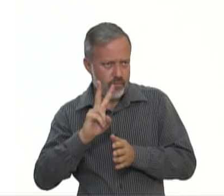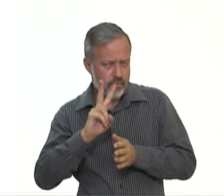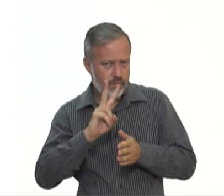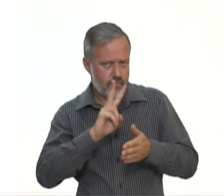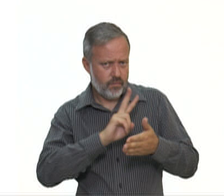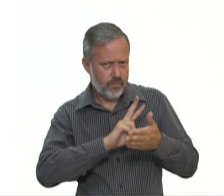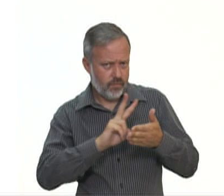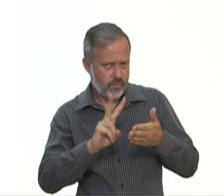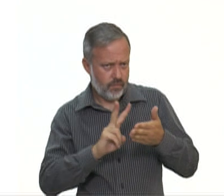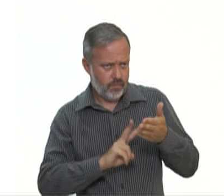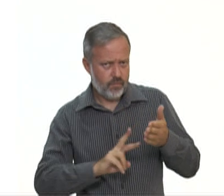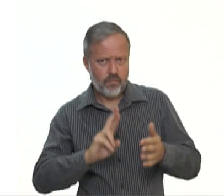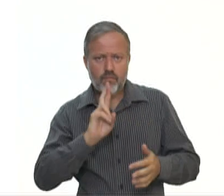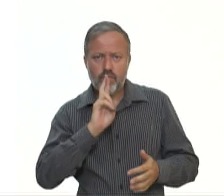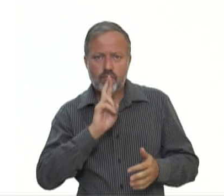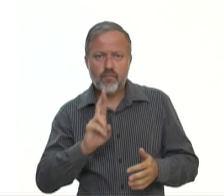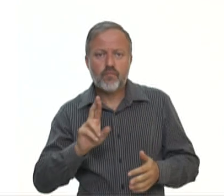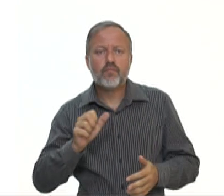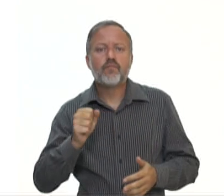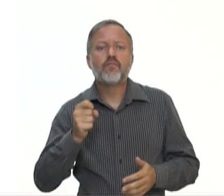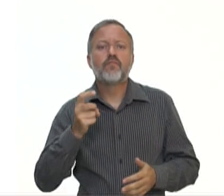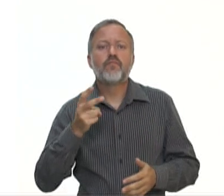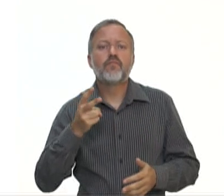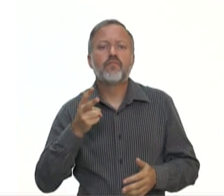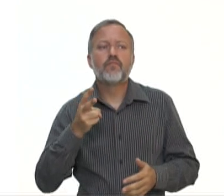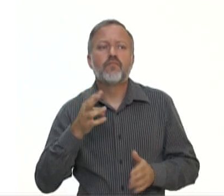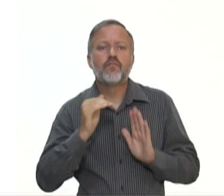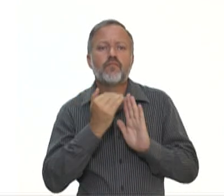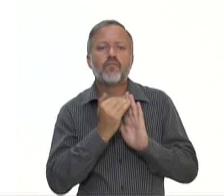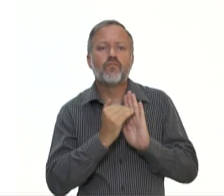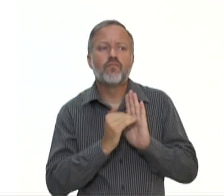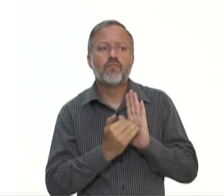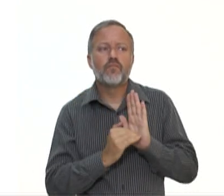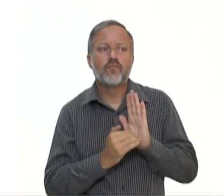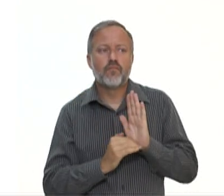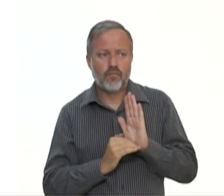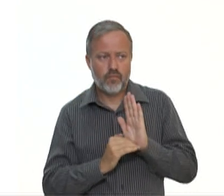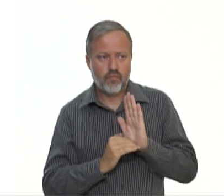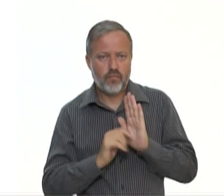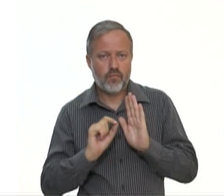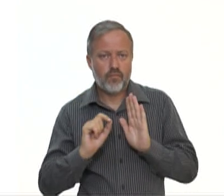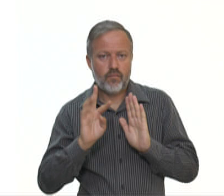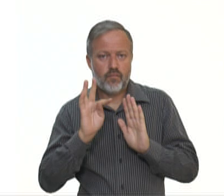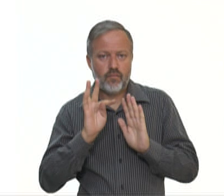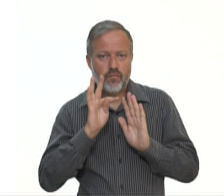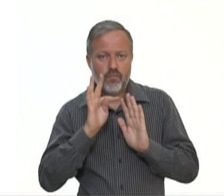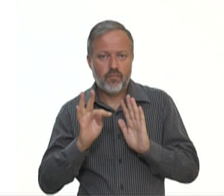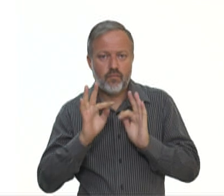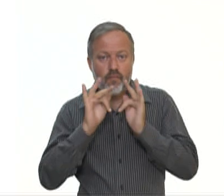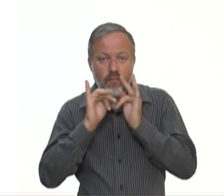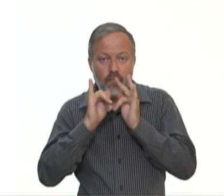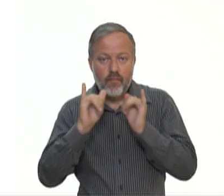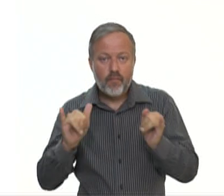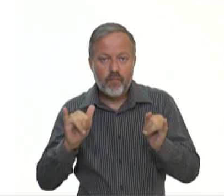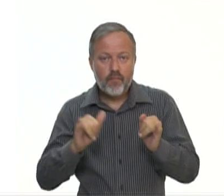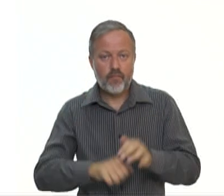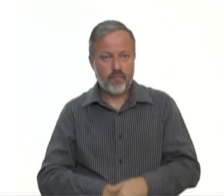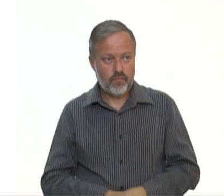vocês respondam também quanto à estrutura e as perguntas da notícia, ok? Vou dar um tempo agora.